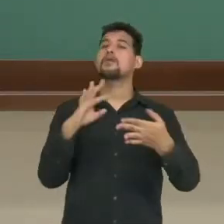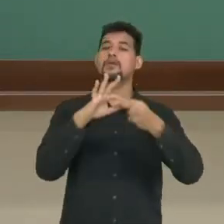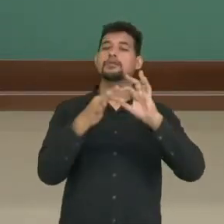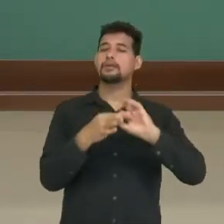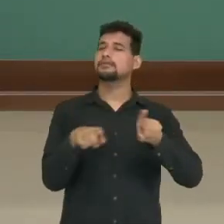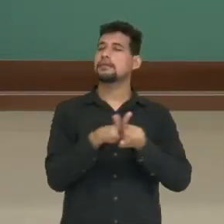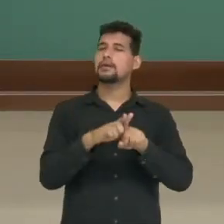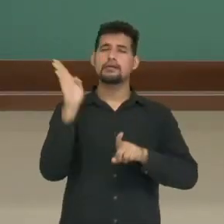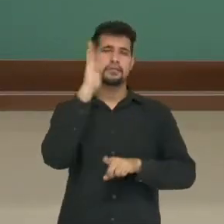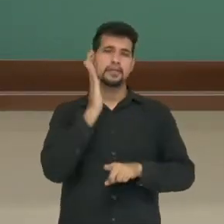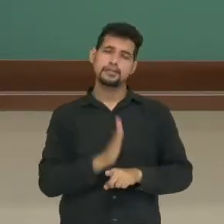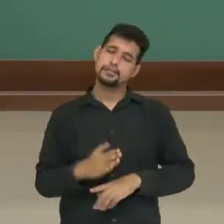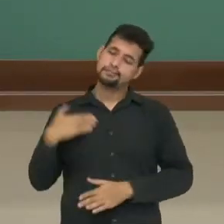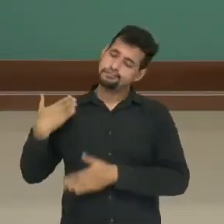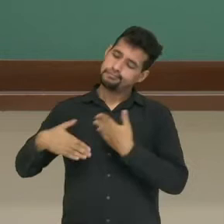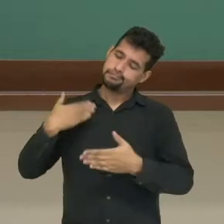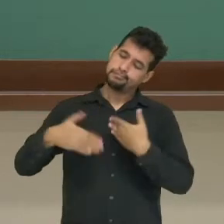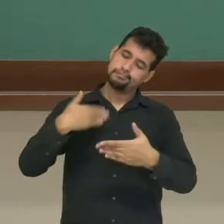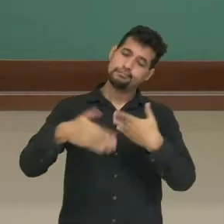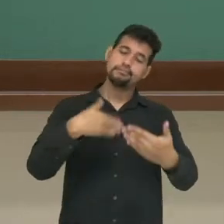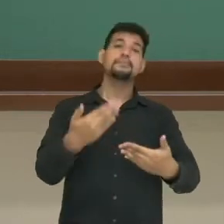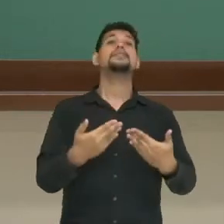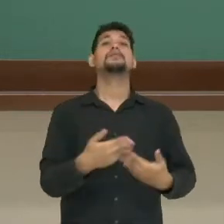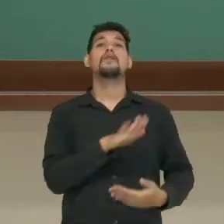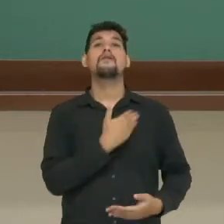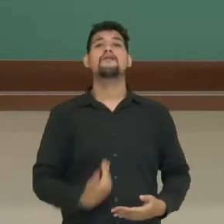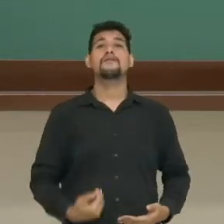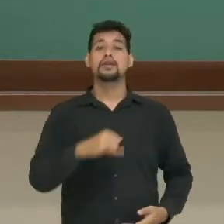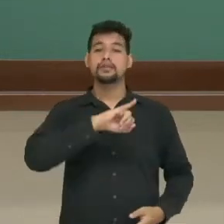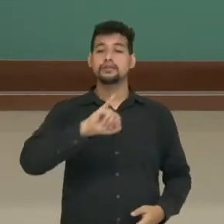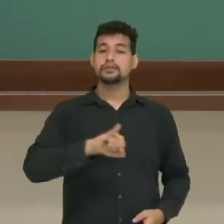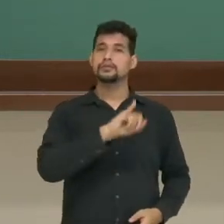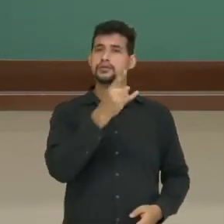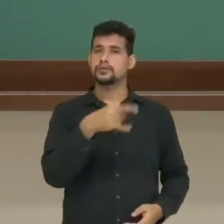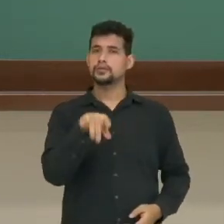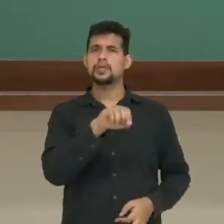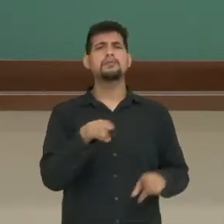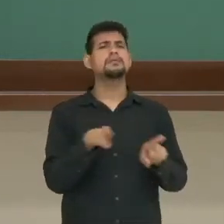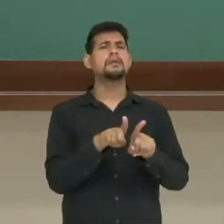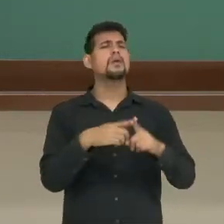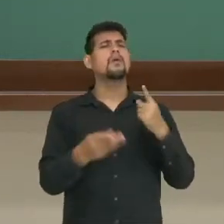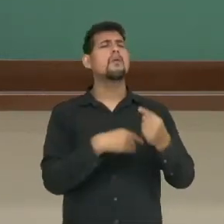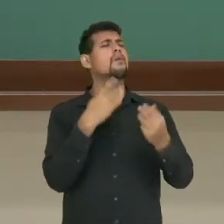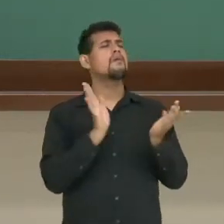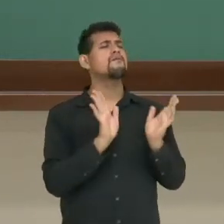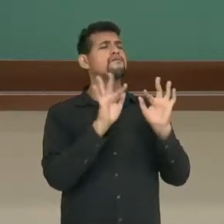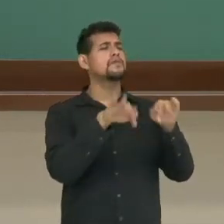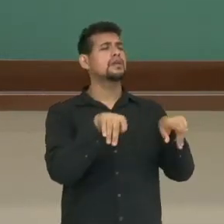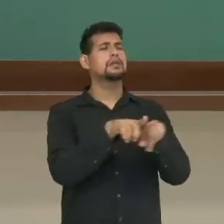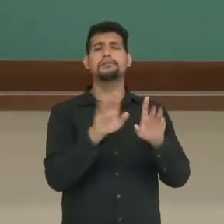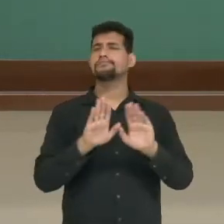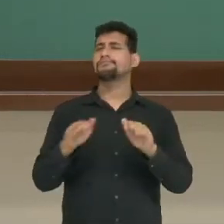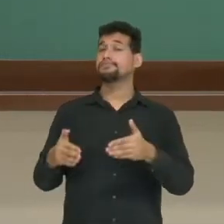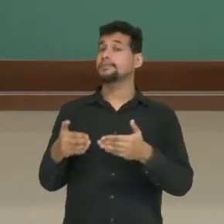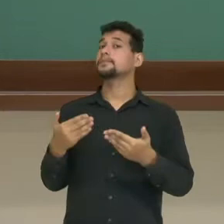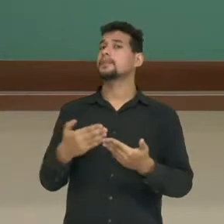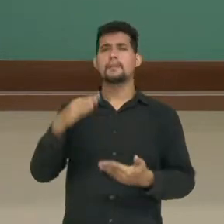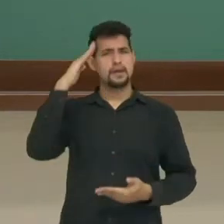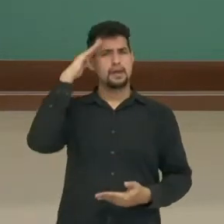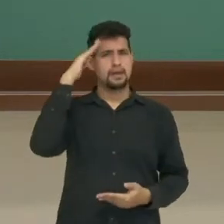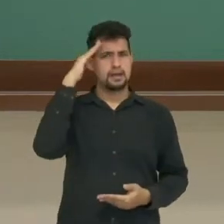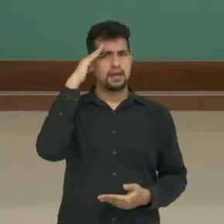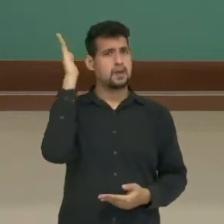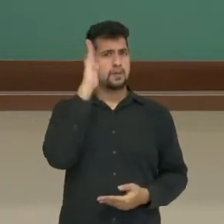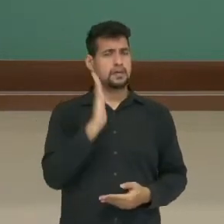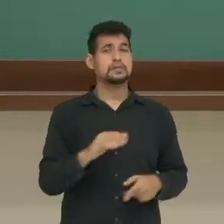Brasil passava durante o governo de João Figueiredo e a caminhada para o fim do regime militar no Brasil. Mas